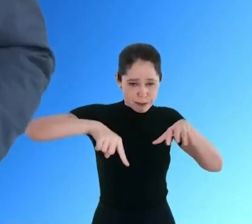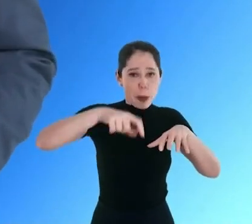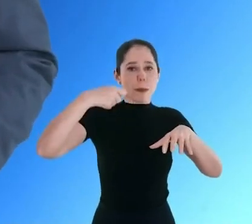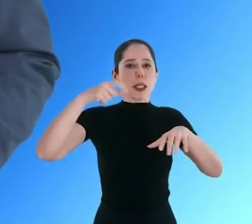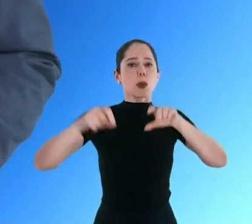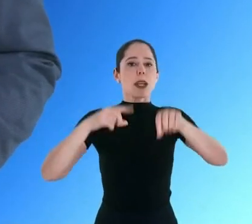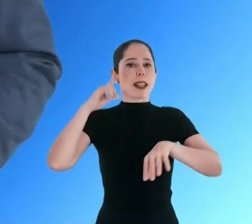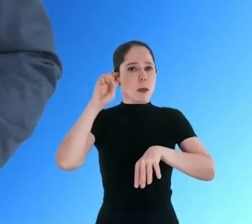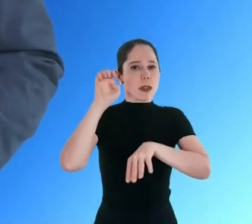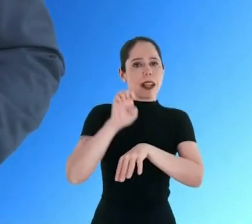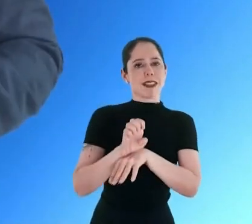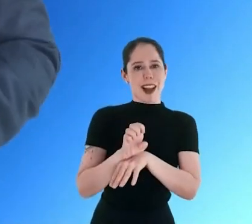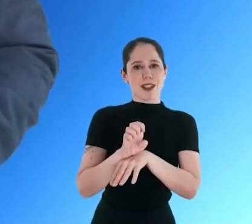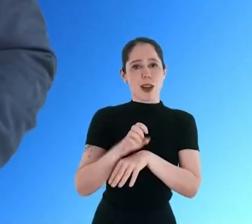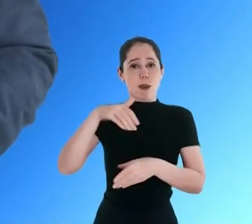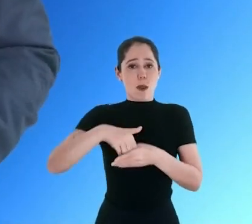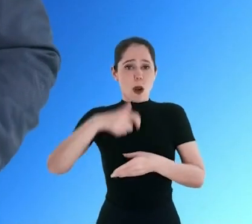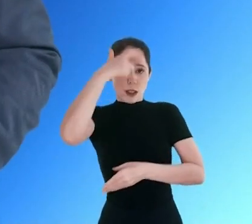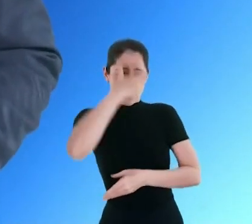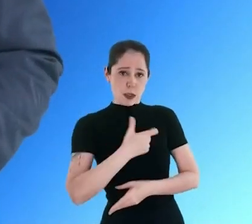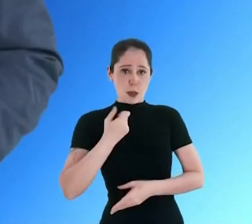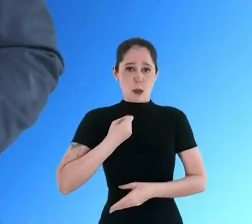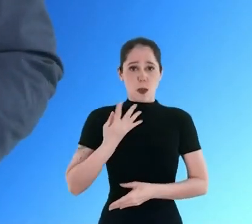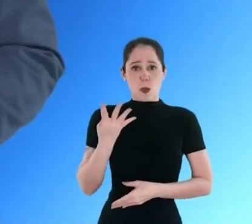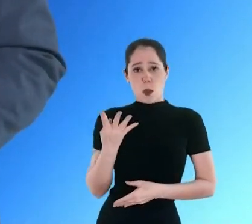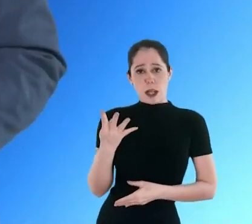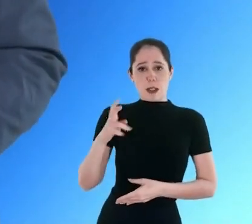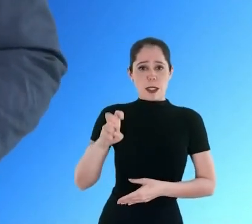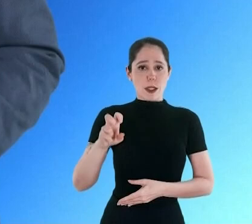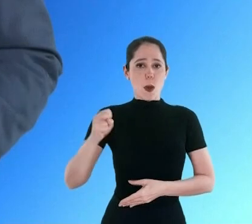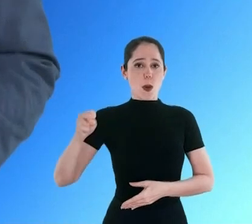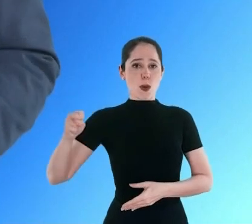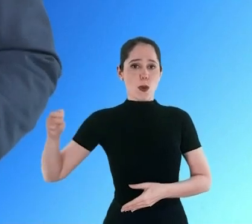de um deputado estadual. Vote professor Bonato,